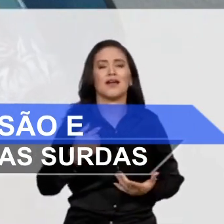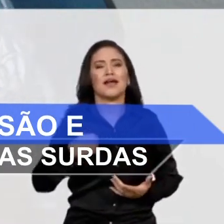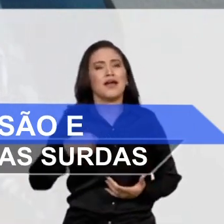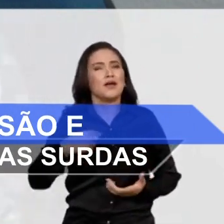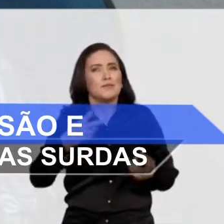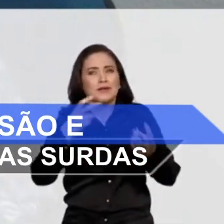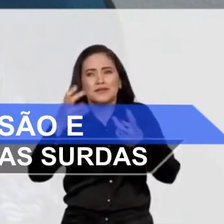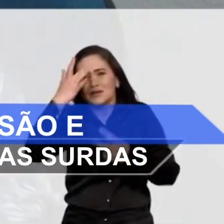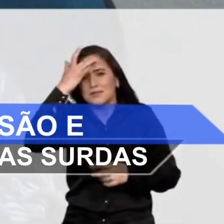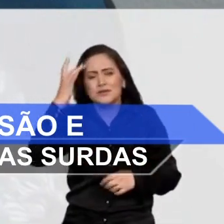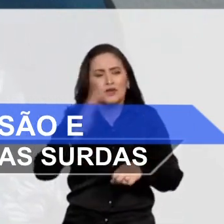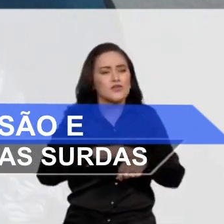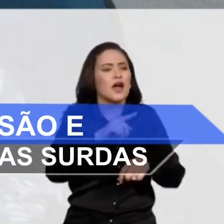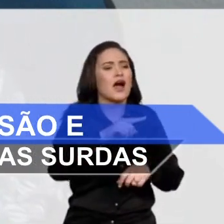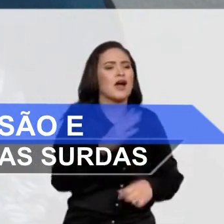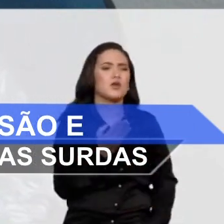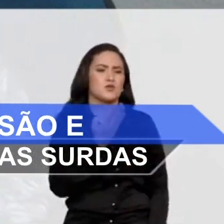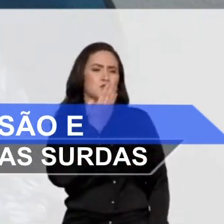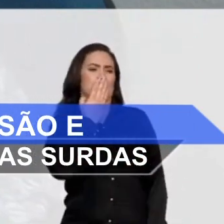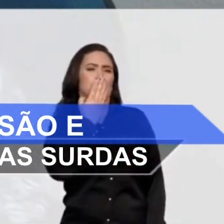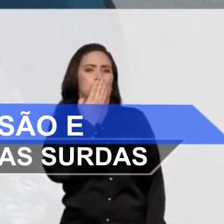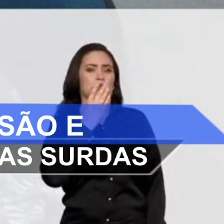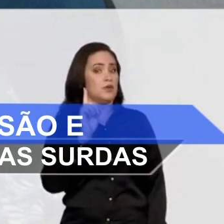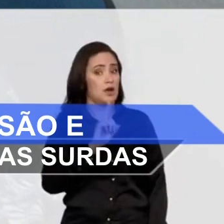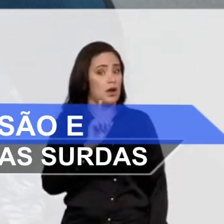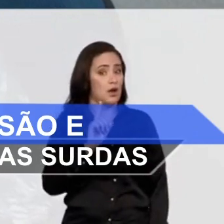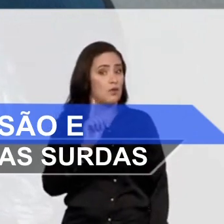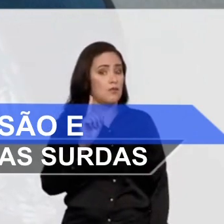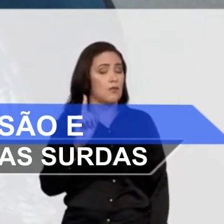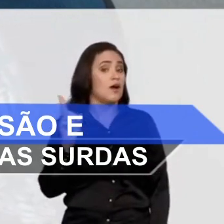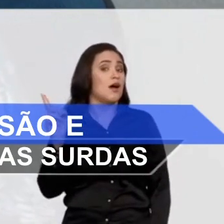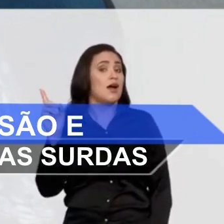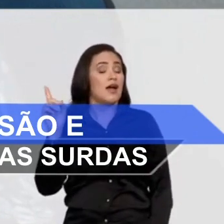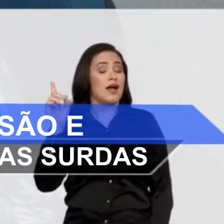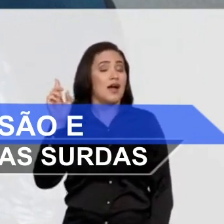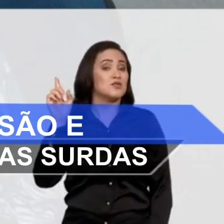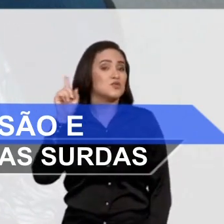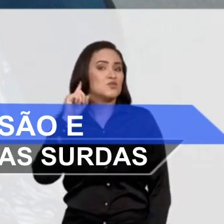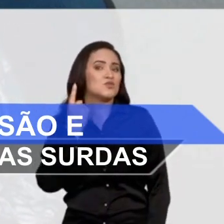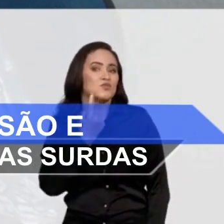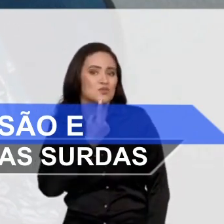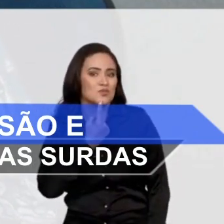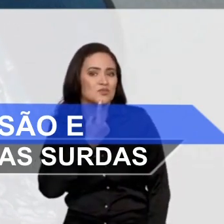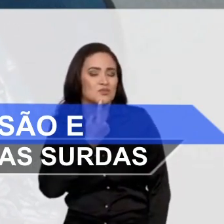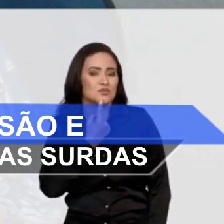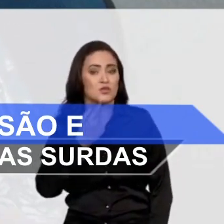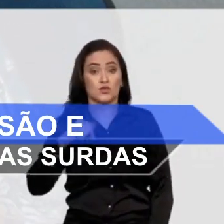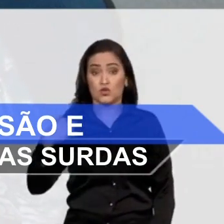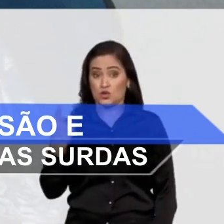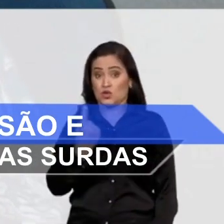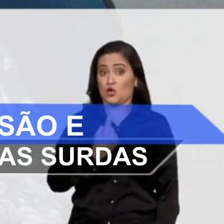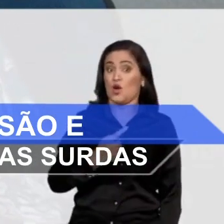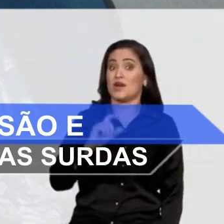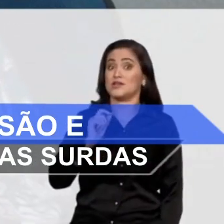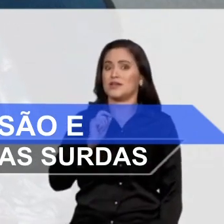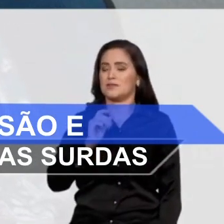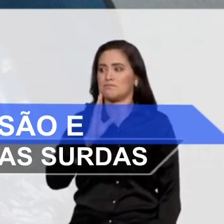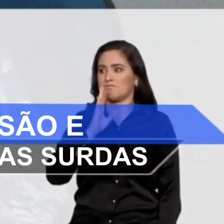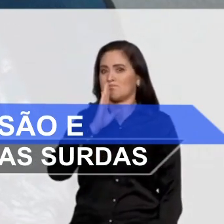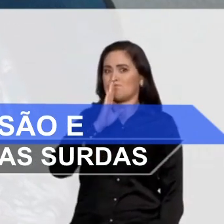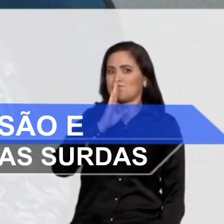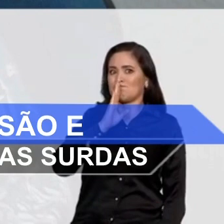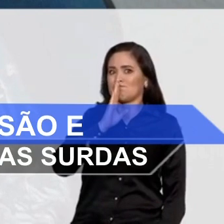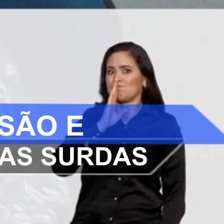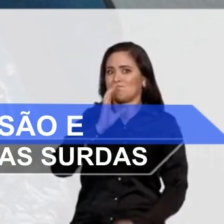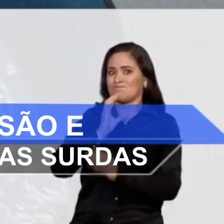mudo, quando eu vejo ainda as pessoas chamando surdo de mudo, quem fica mudo somos nós, quando não sabemos a língua